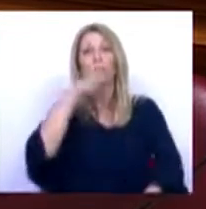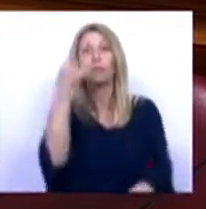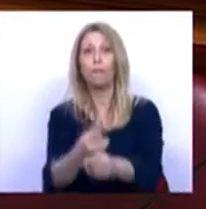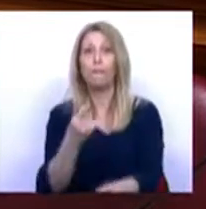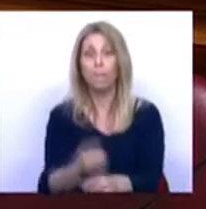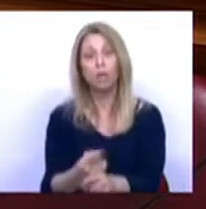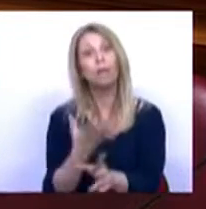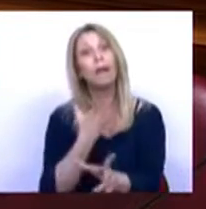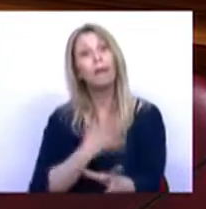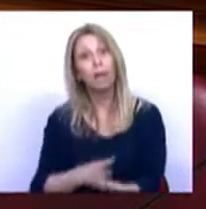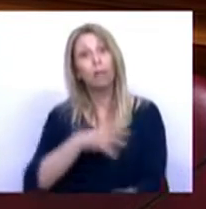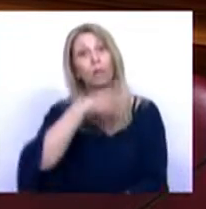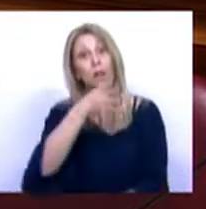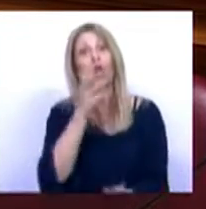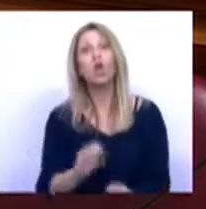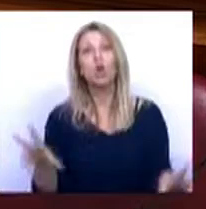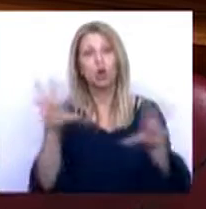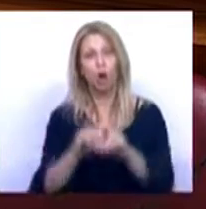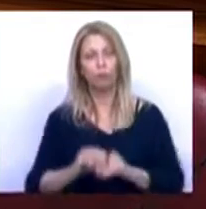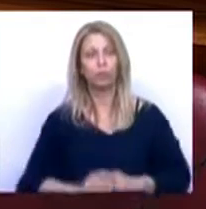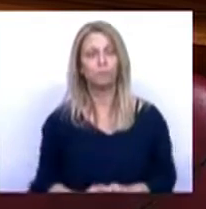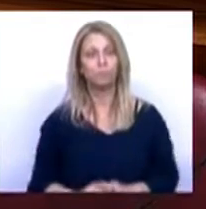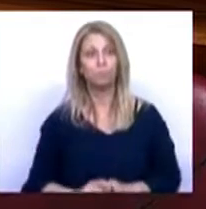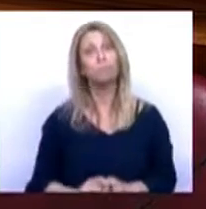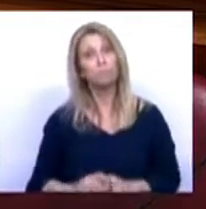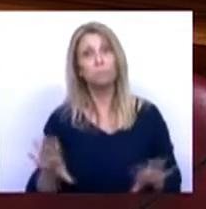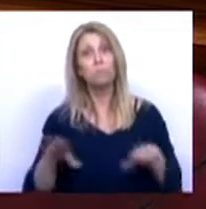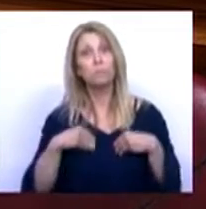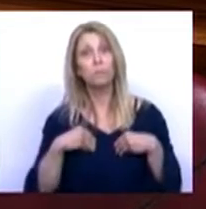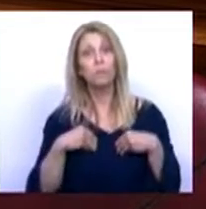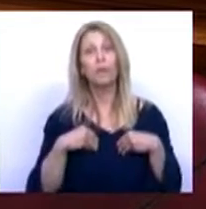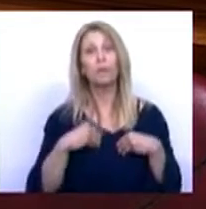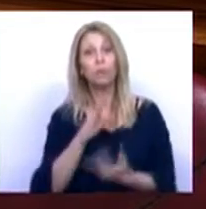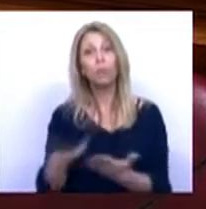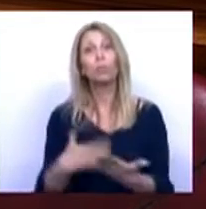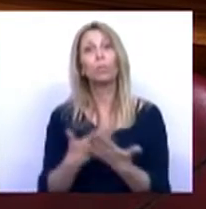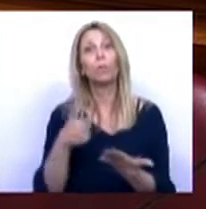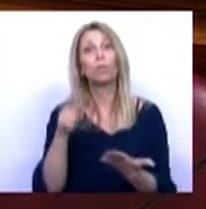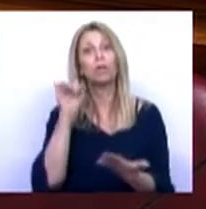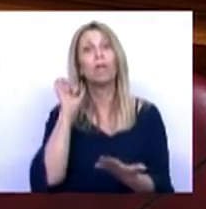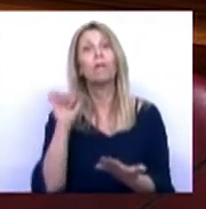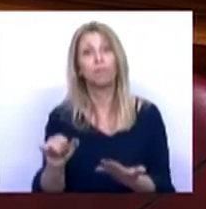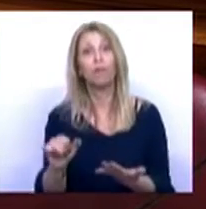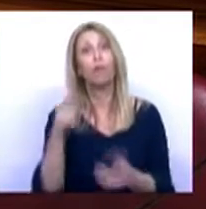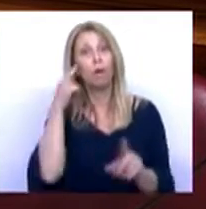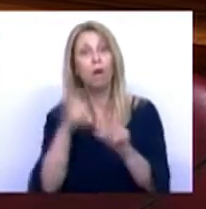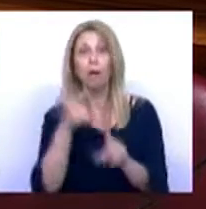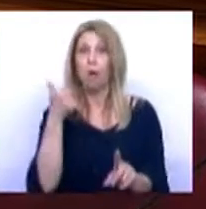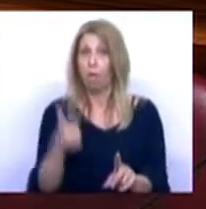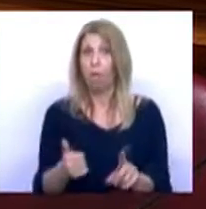pretendo trazer argumentos novos. Admito que a proposta do Bloco de Esquerda seja bem